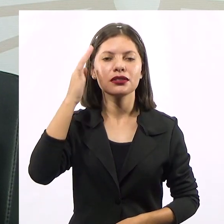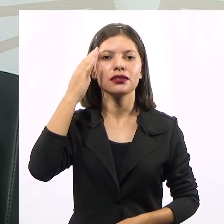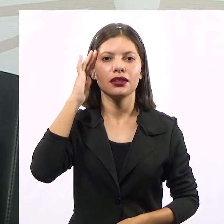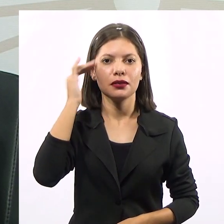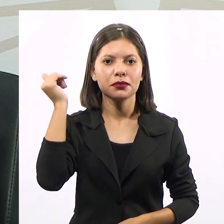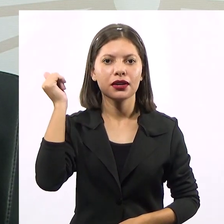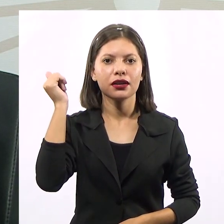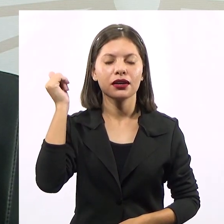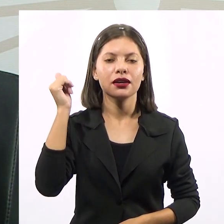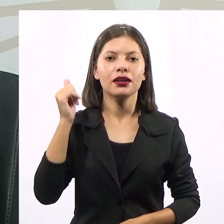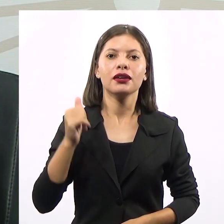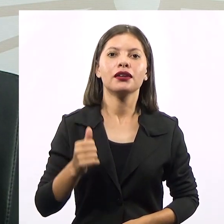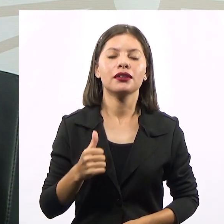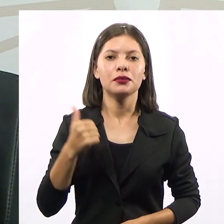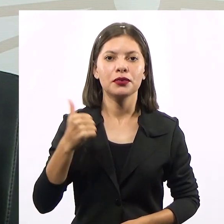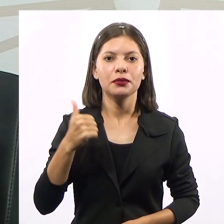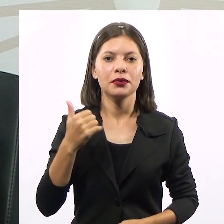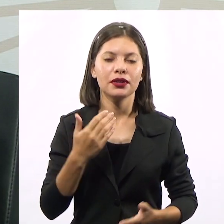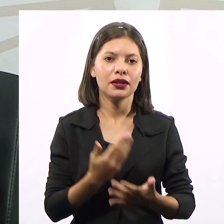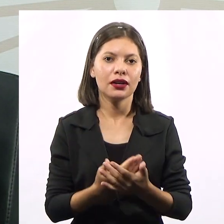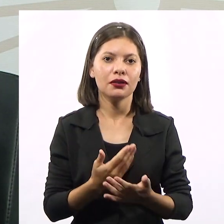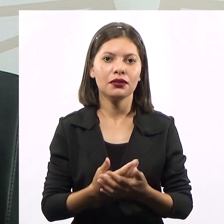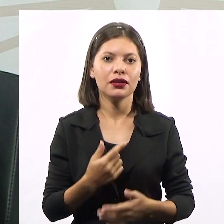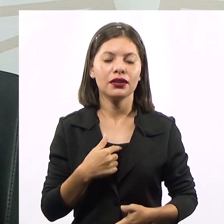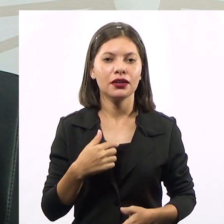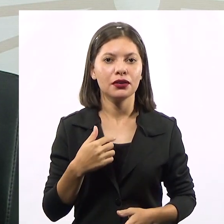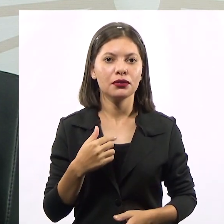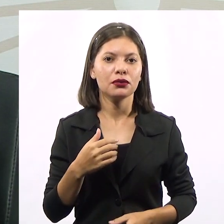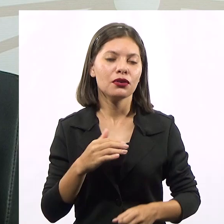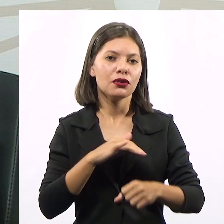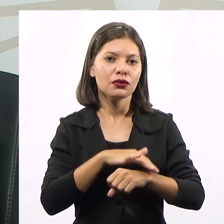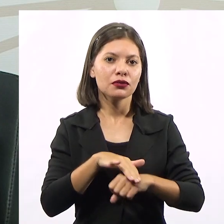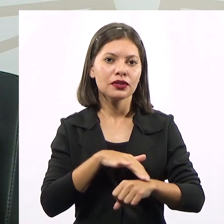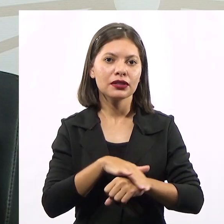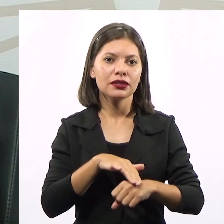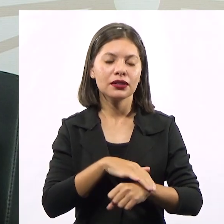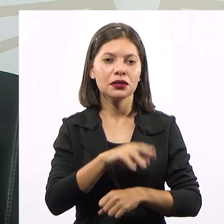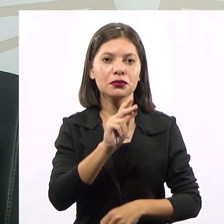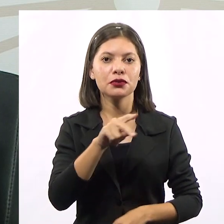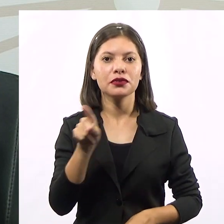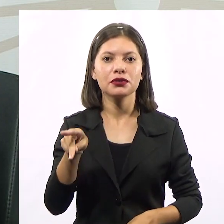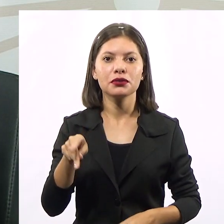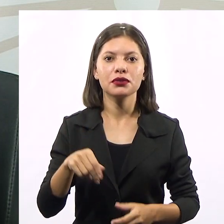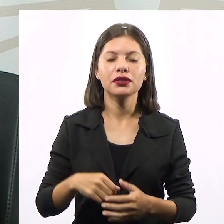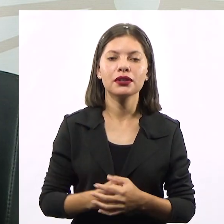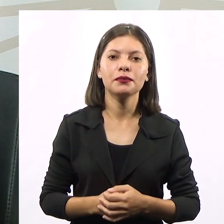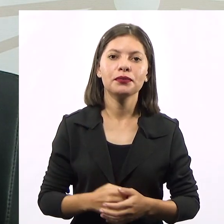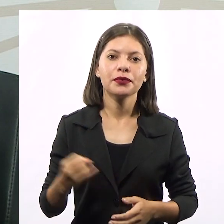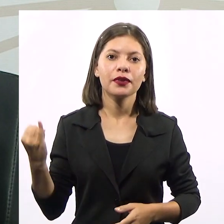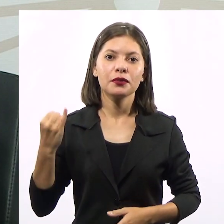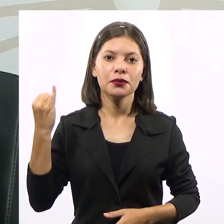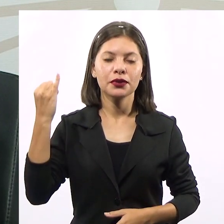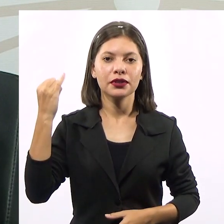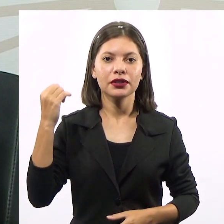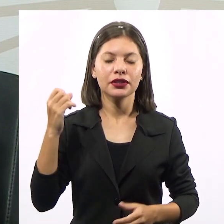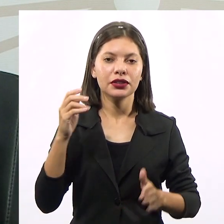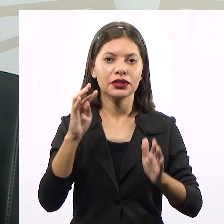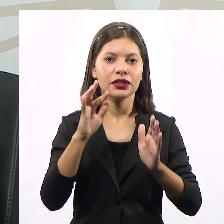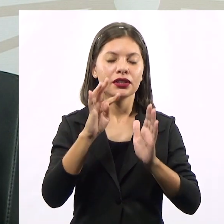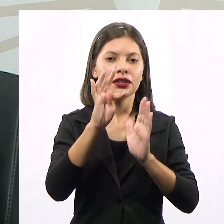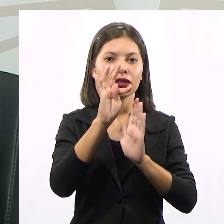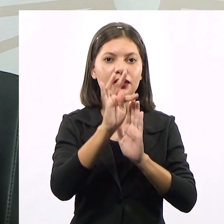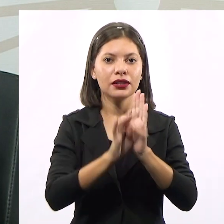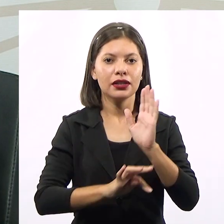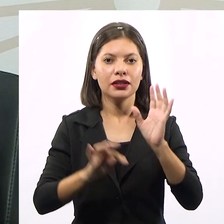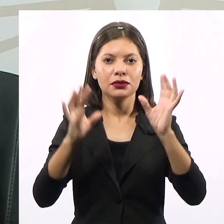sentidos. Vocês devem lembrar que na nossa primeira aula eu conversei com a professora Andréia e ela falou sobre a importância